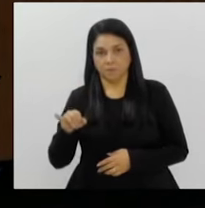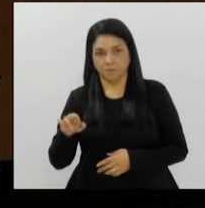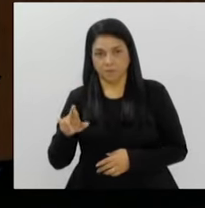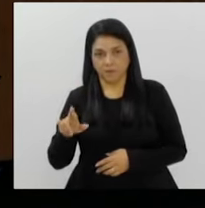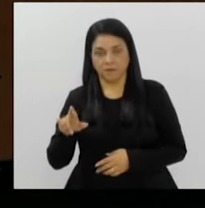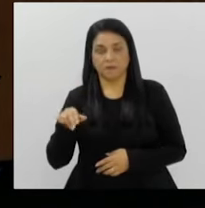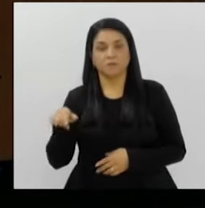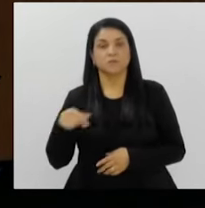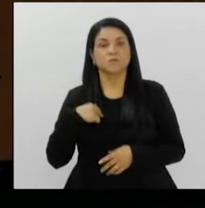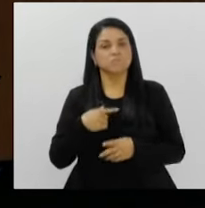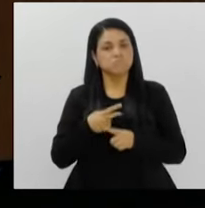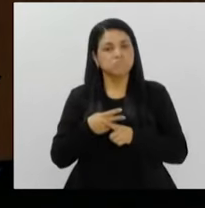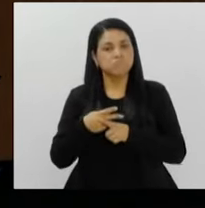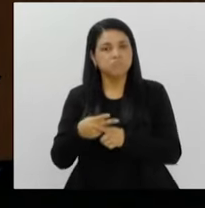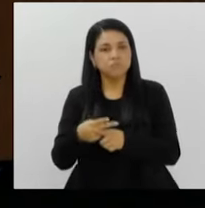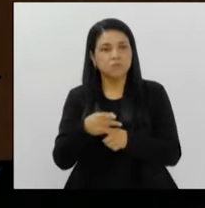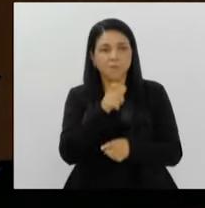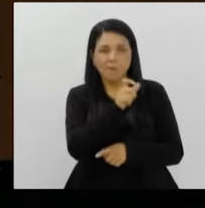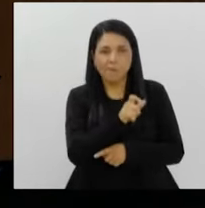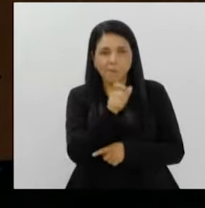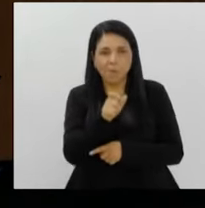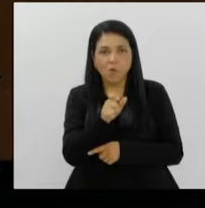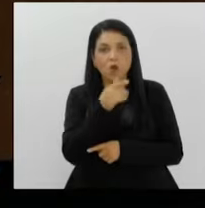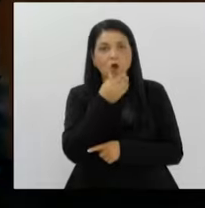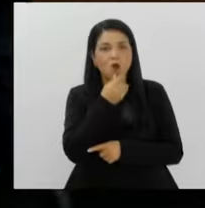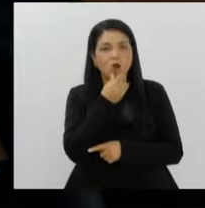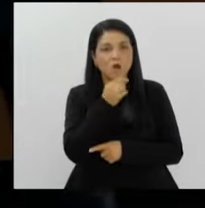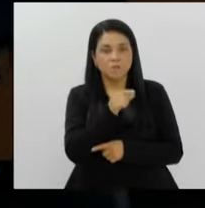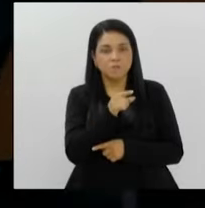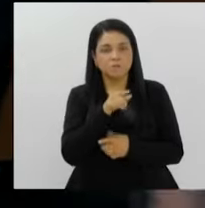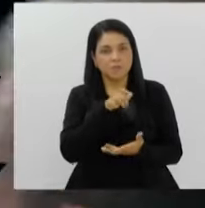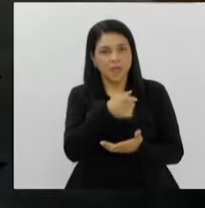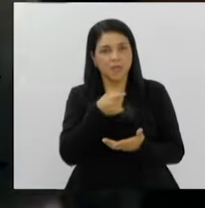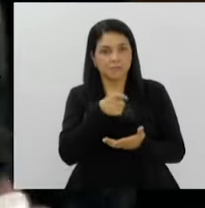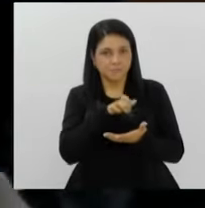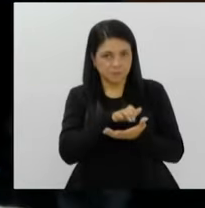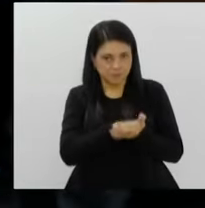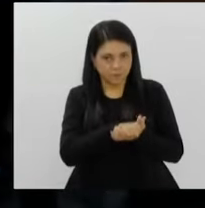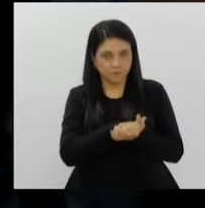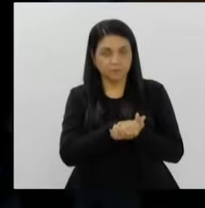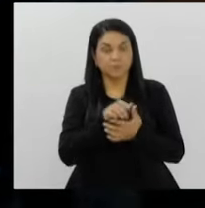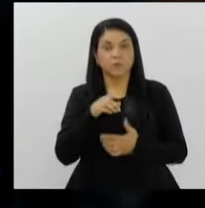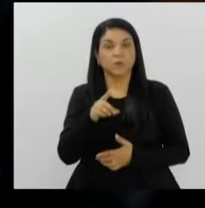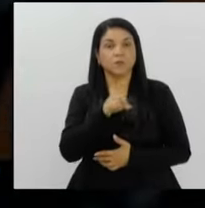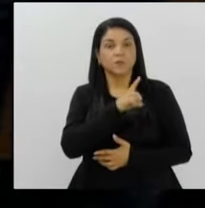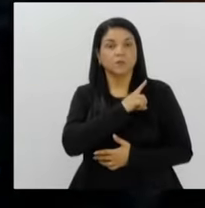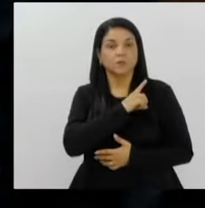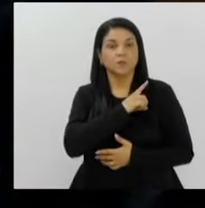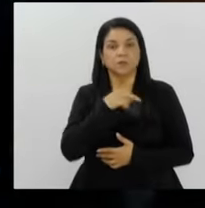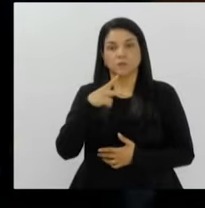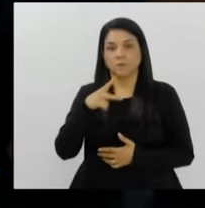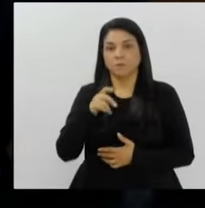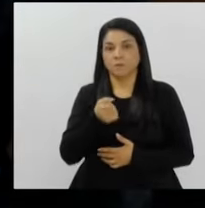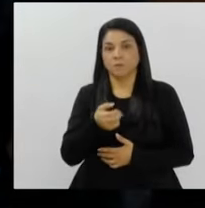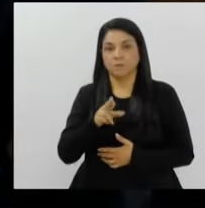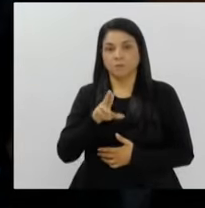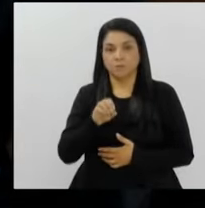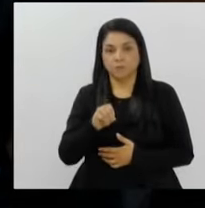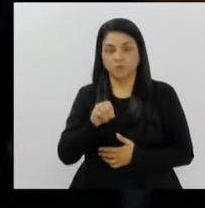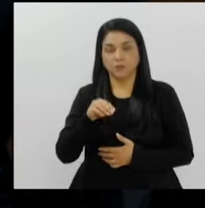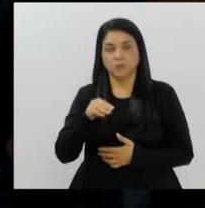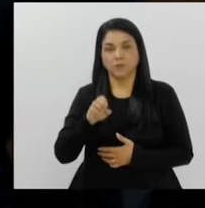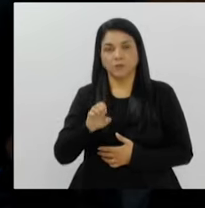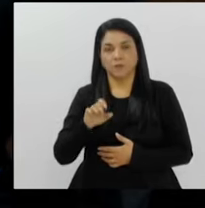busca em relação ao suspeito. E o delegado Pedro Emílio, na manhã de hoje, com a sua equipe,